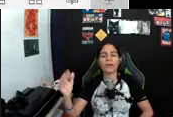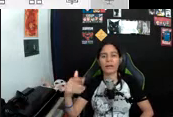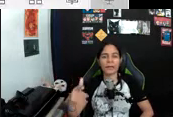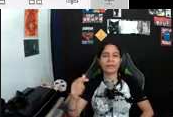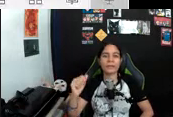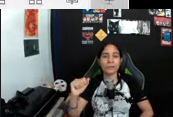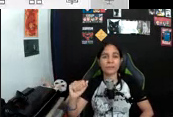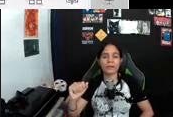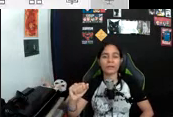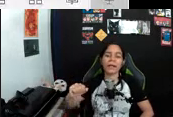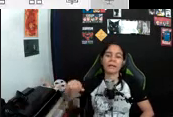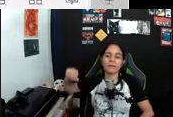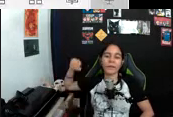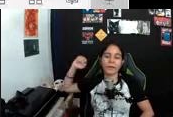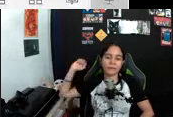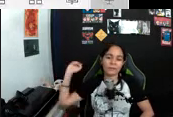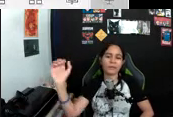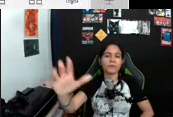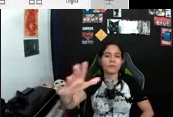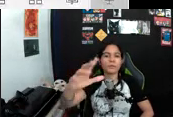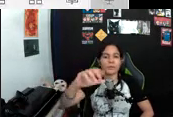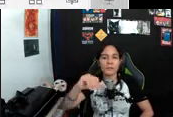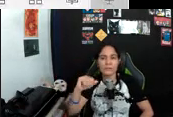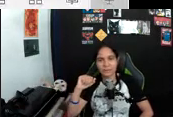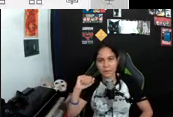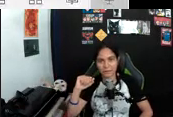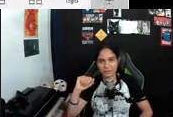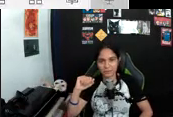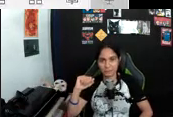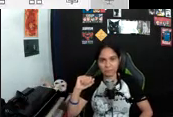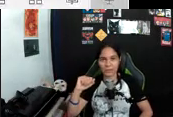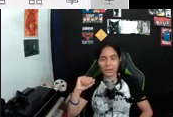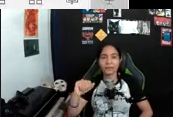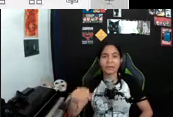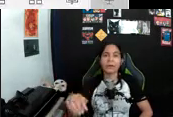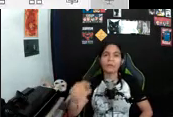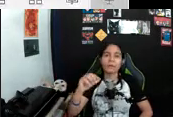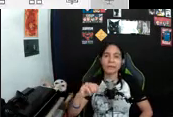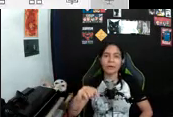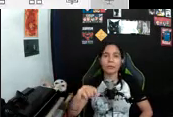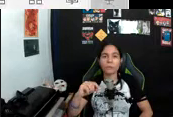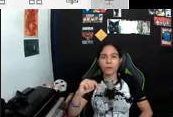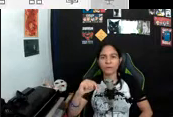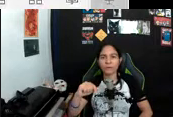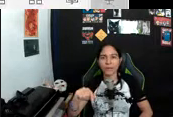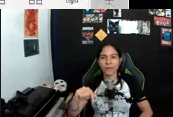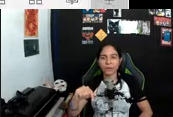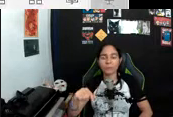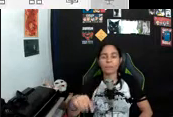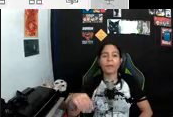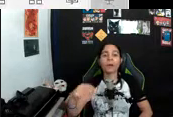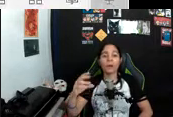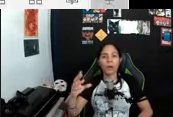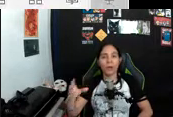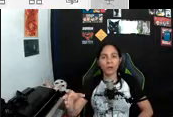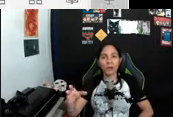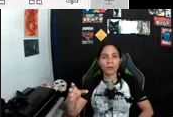venham. Ela vai lá e denuncia. Aí vem, né, 200 atrás. Então, você como